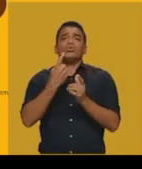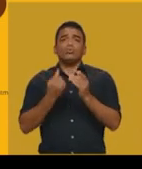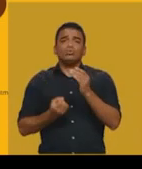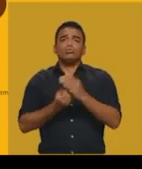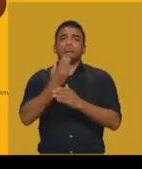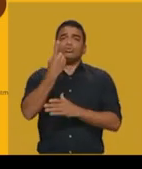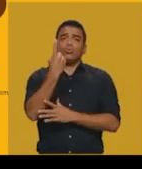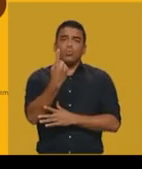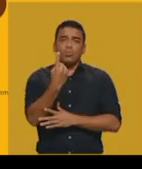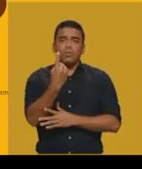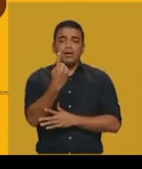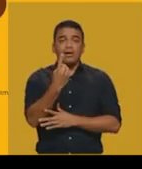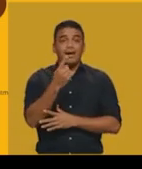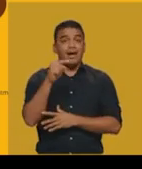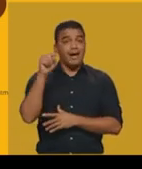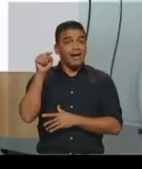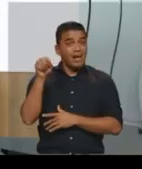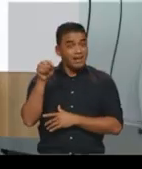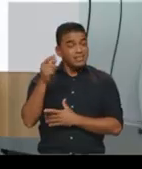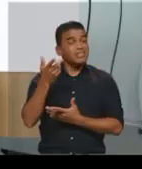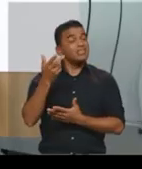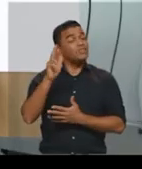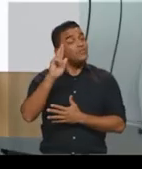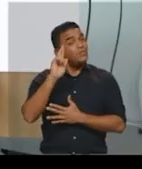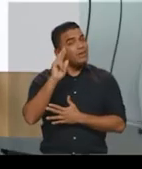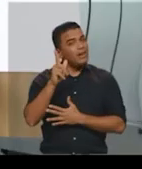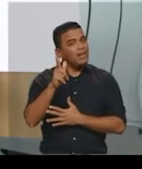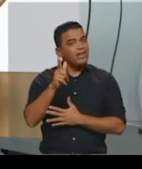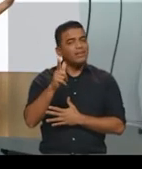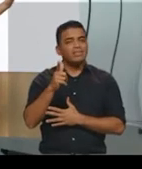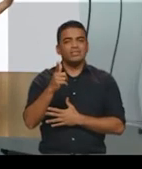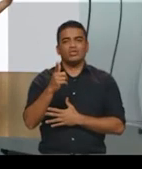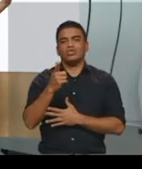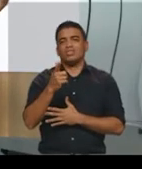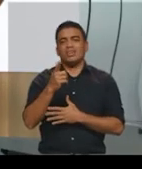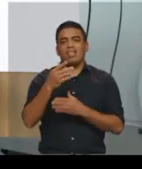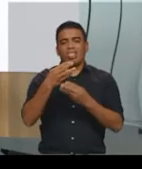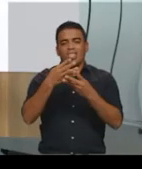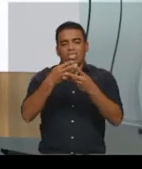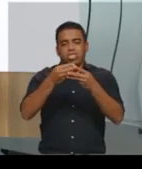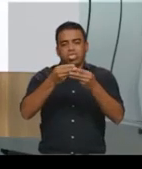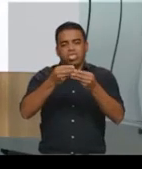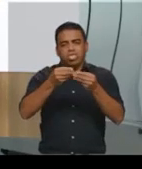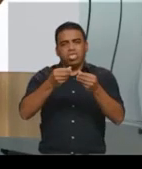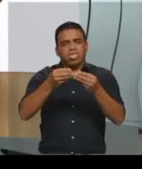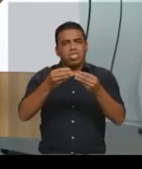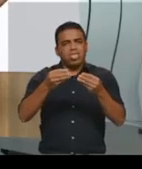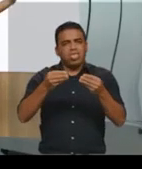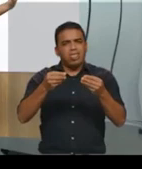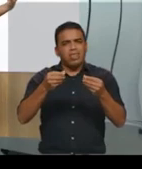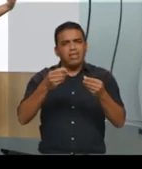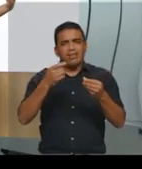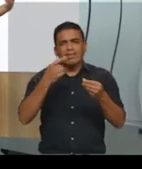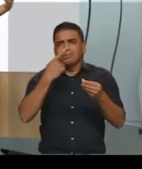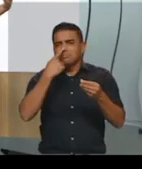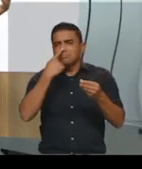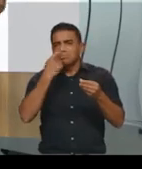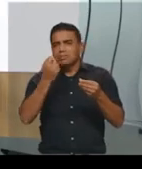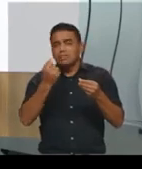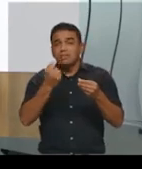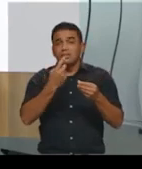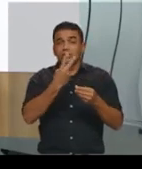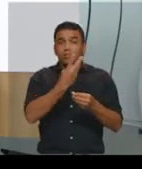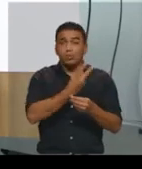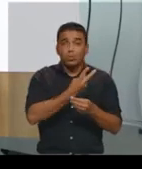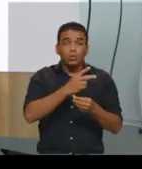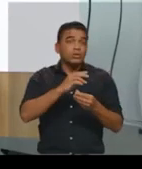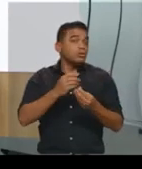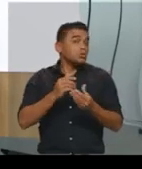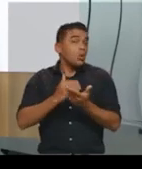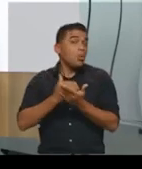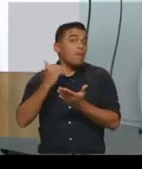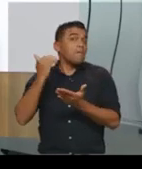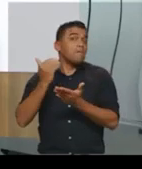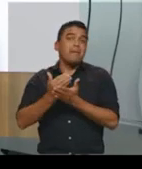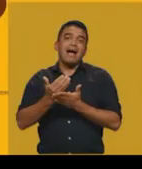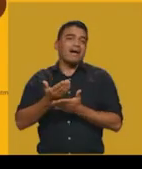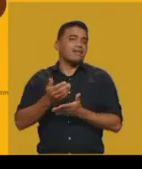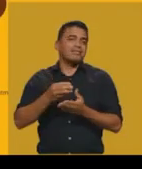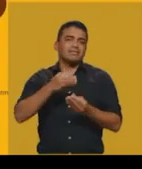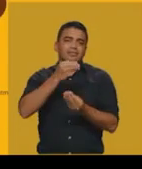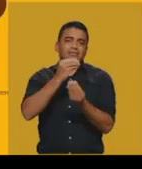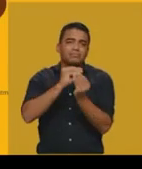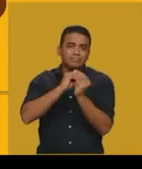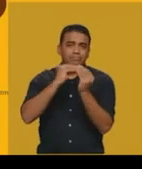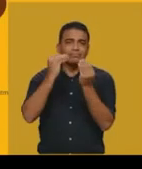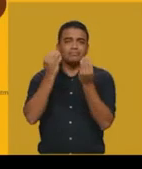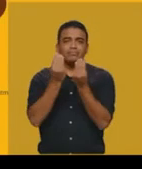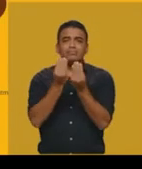substância que por algum motivo vai se decompor em duas ou mais substâncias, ok? Então, aqui,